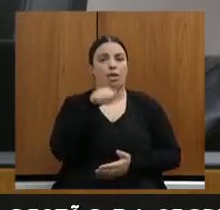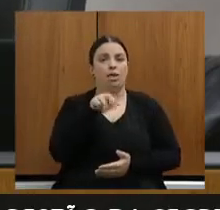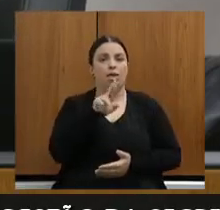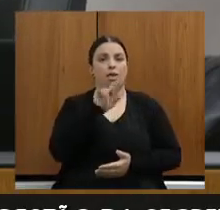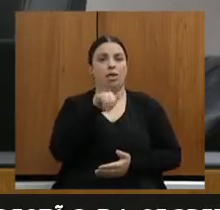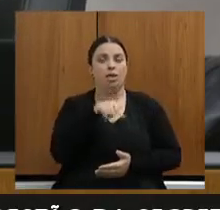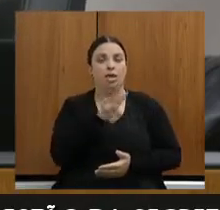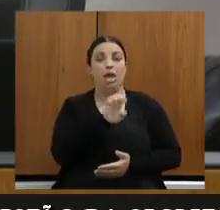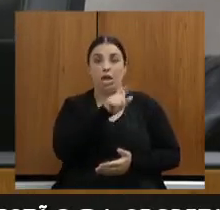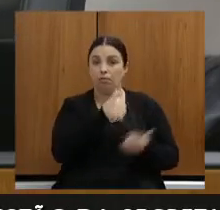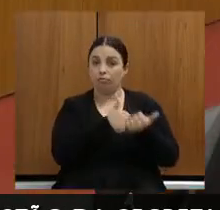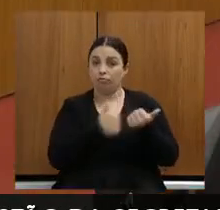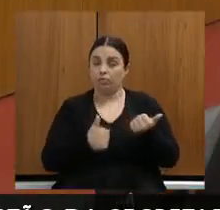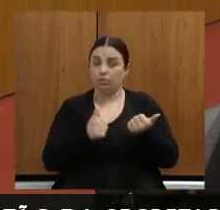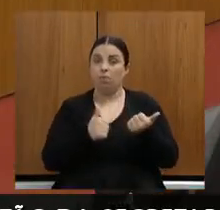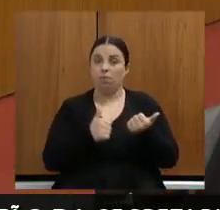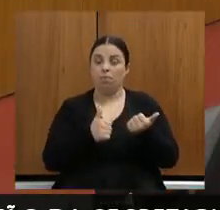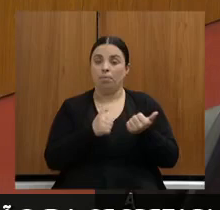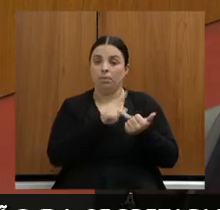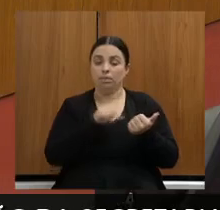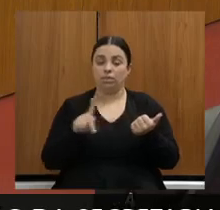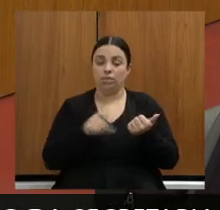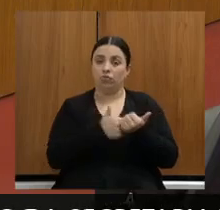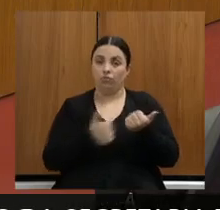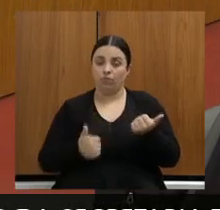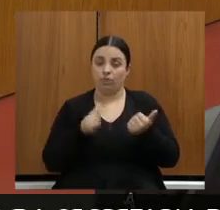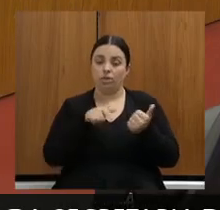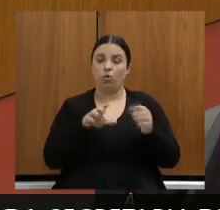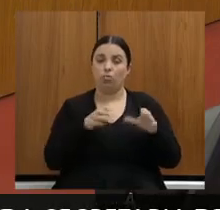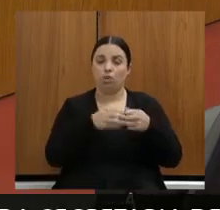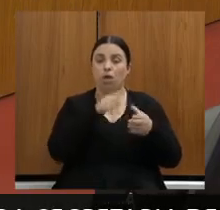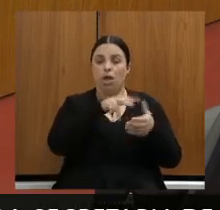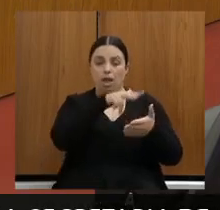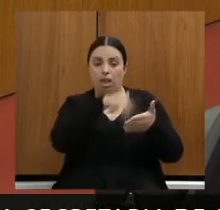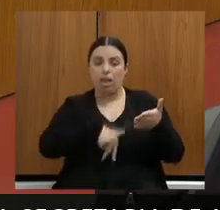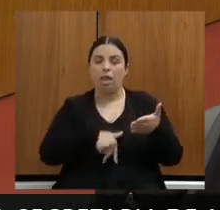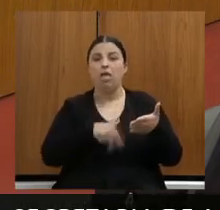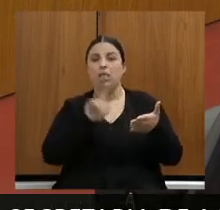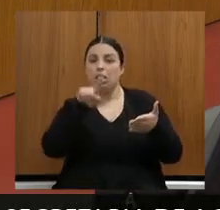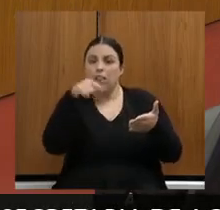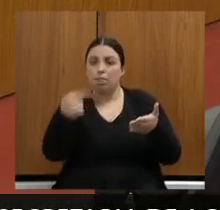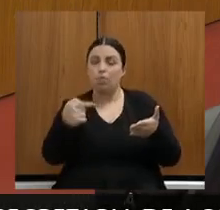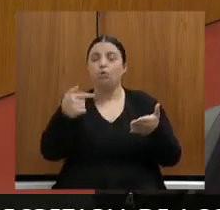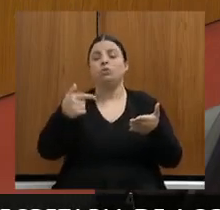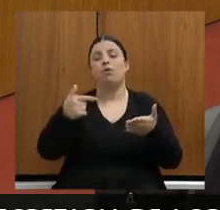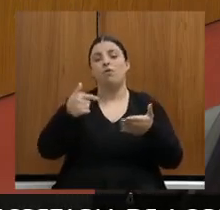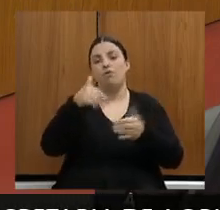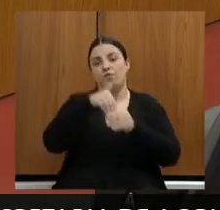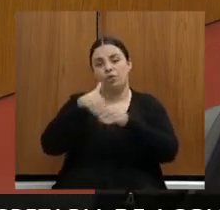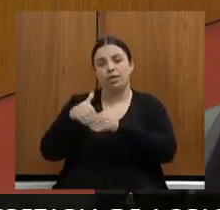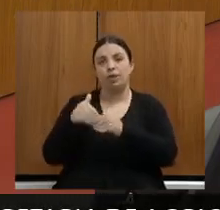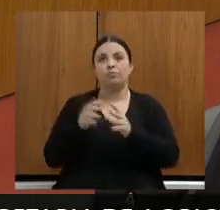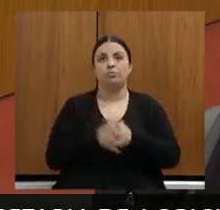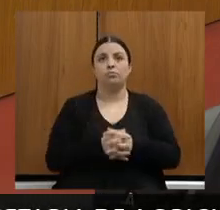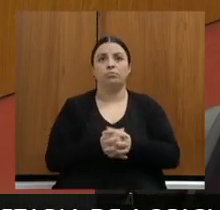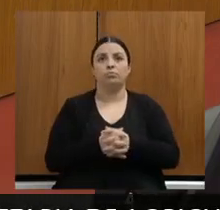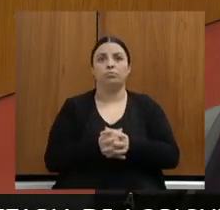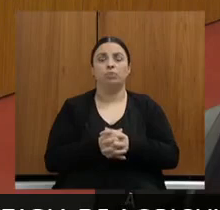dessa comissão para que ele possa lê-los e colocá-los em votação A secretária se tiver aí